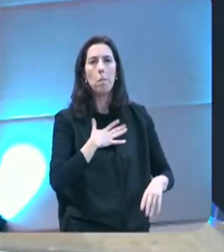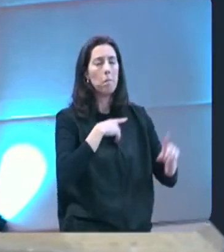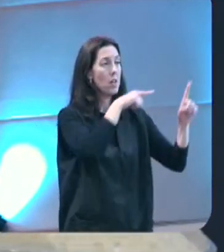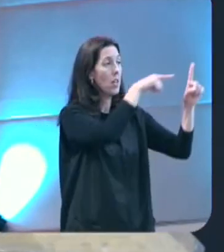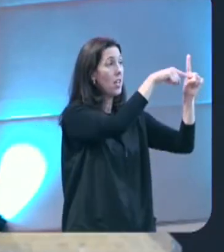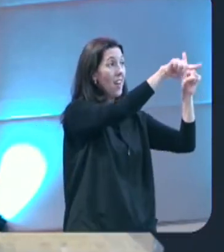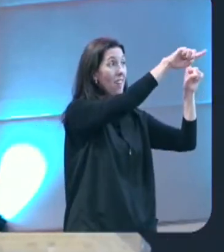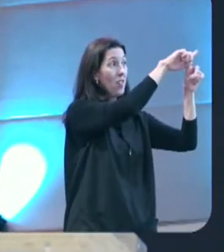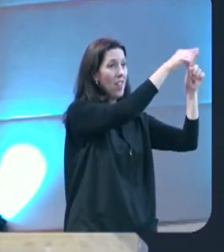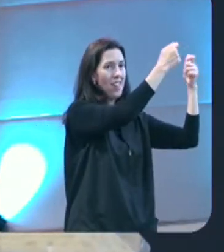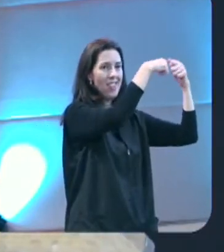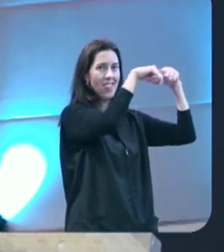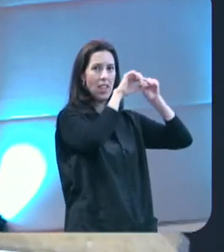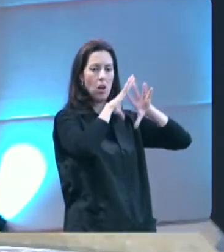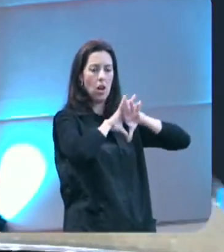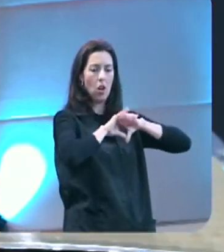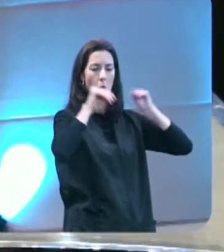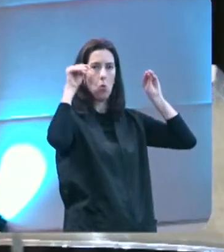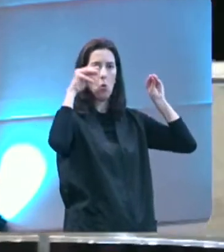para trás e me